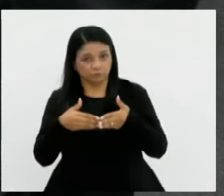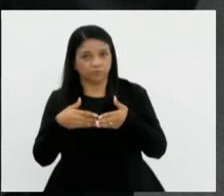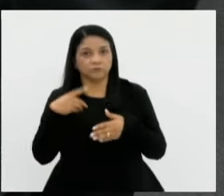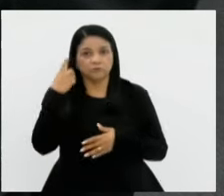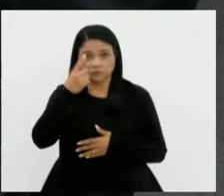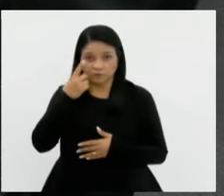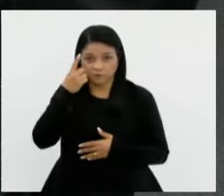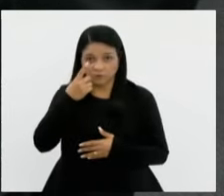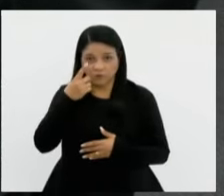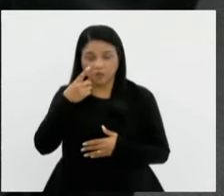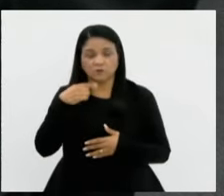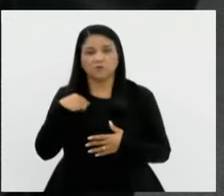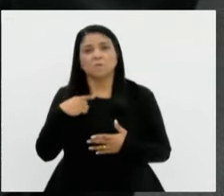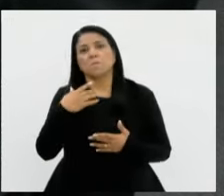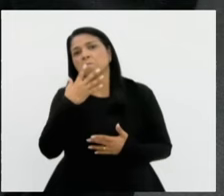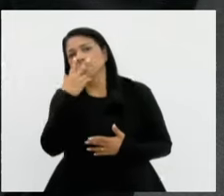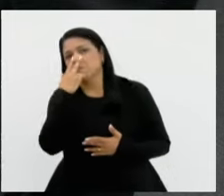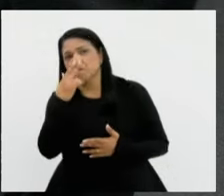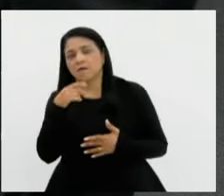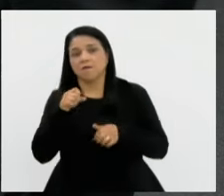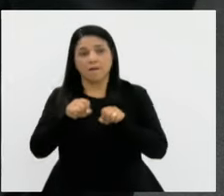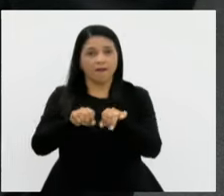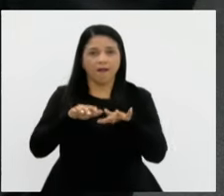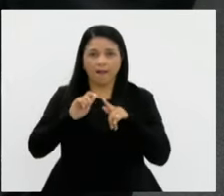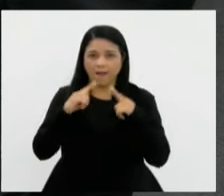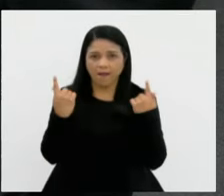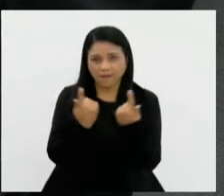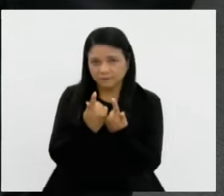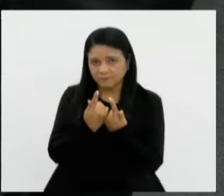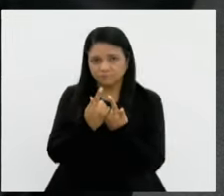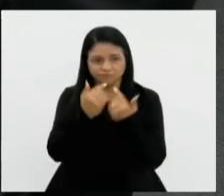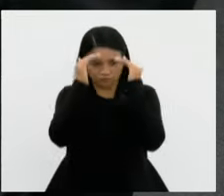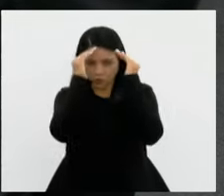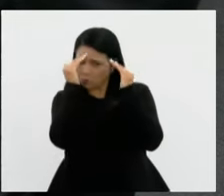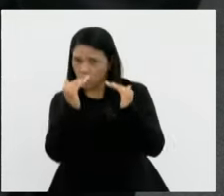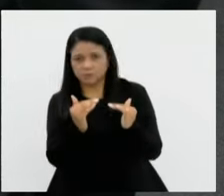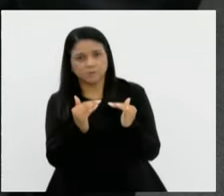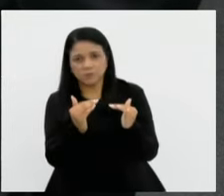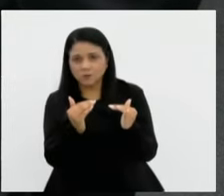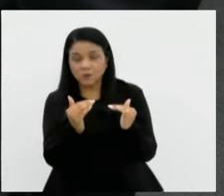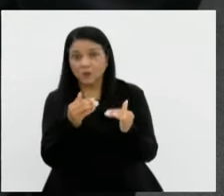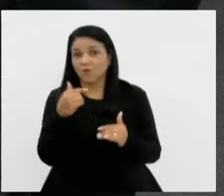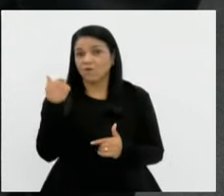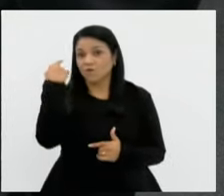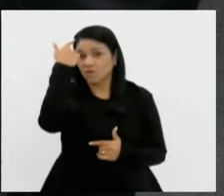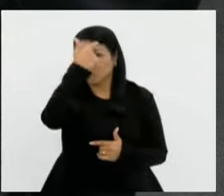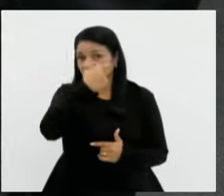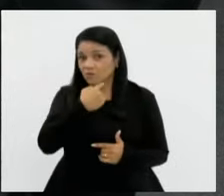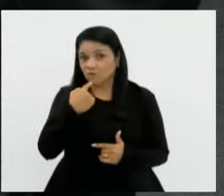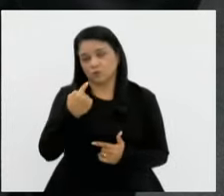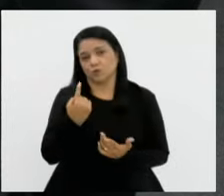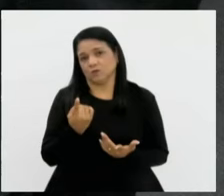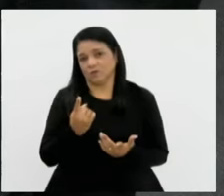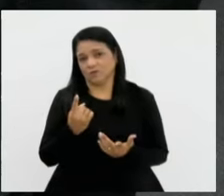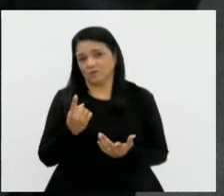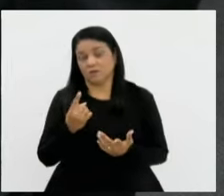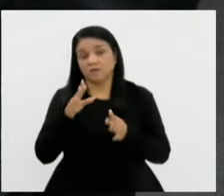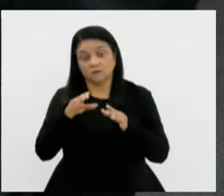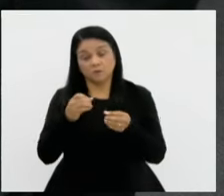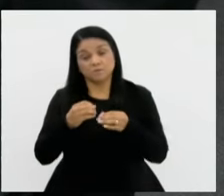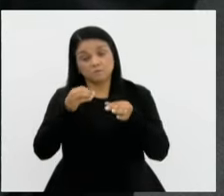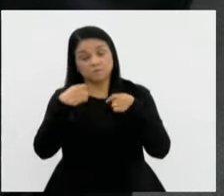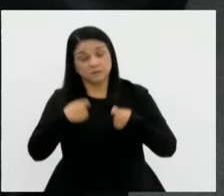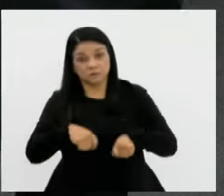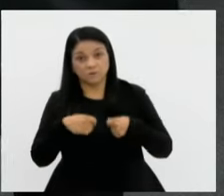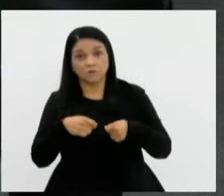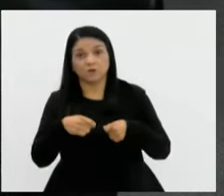que a Casa desrespeitou 24 horas. As 24 horas eram de mandar o judiciário para o Parlamento Fluminense, isso foi